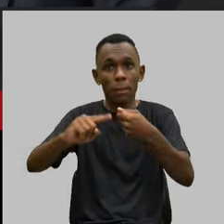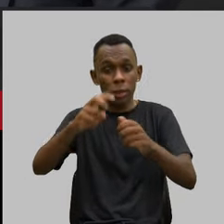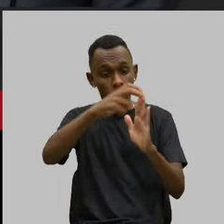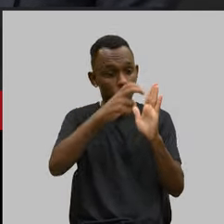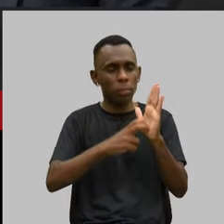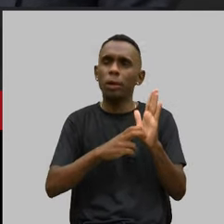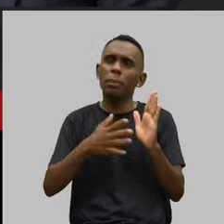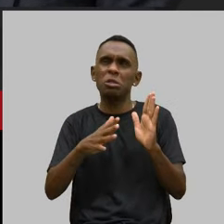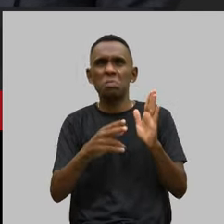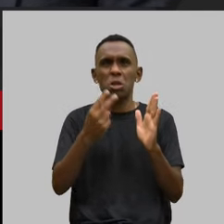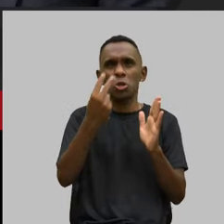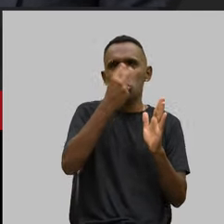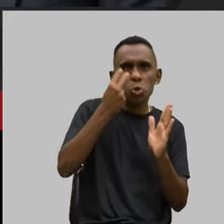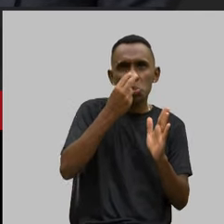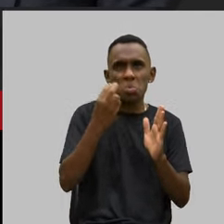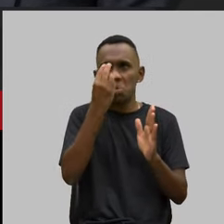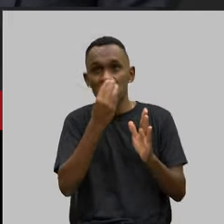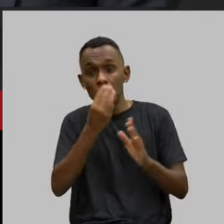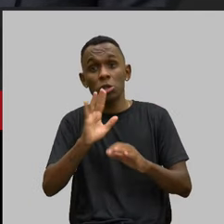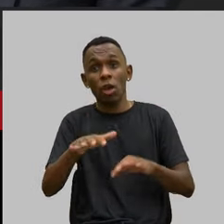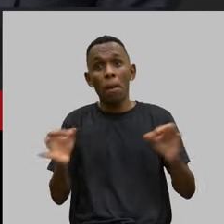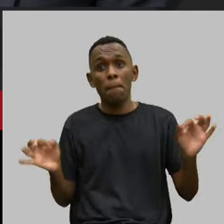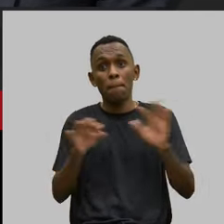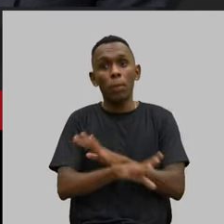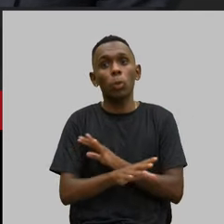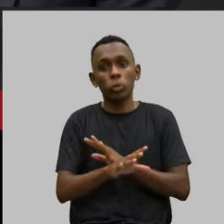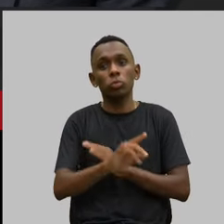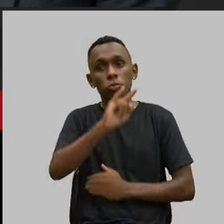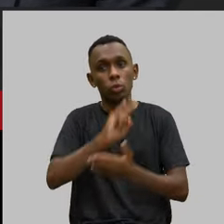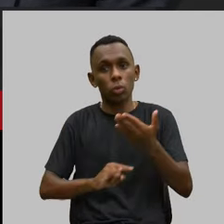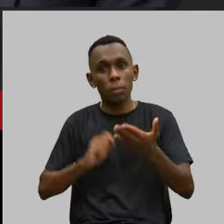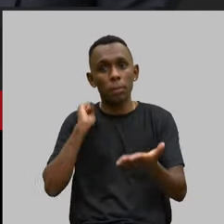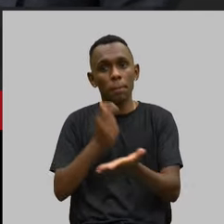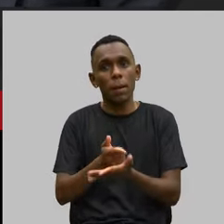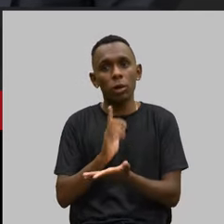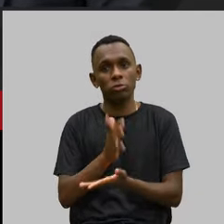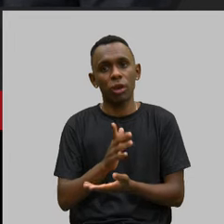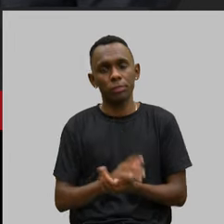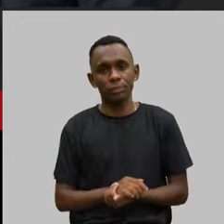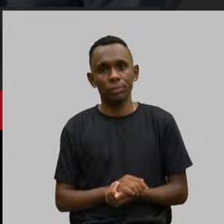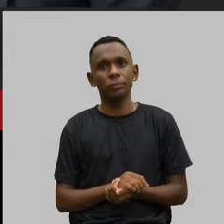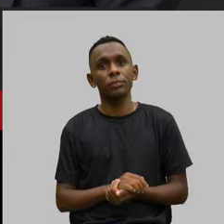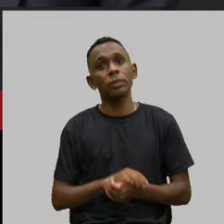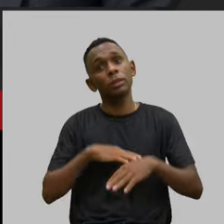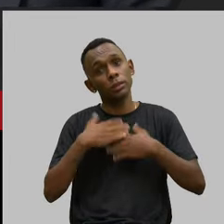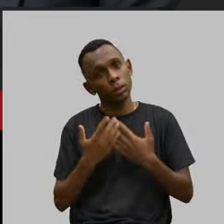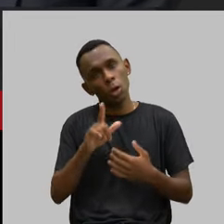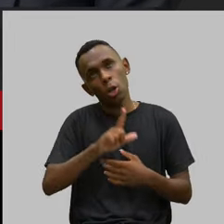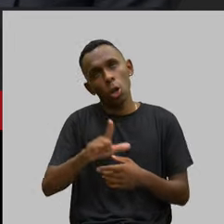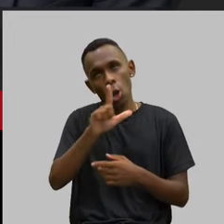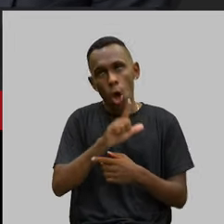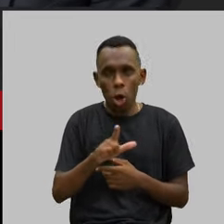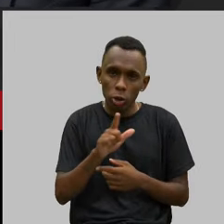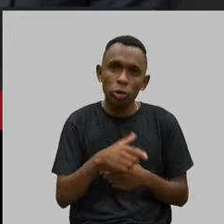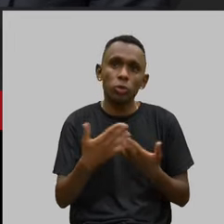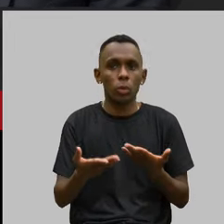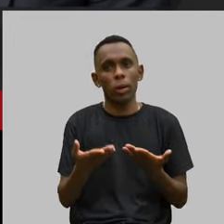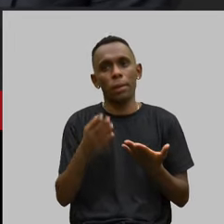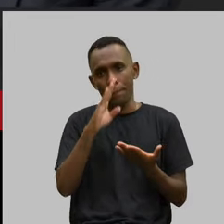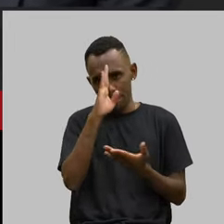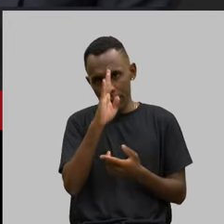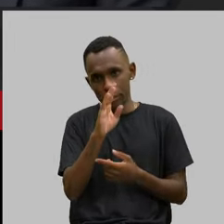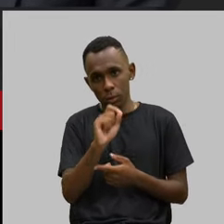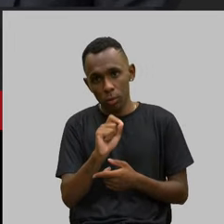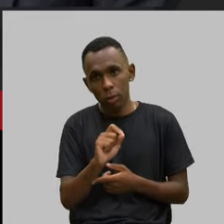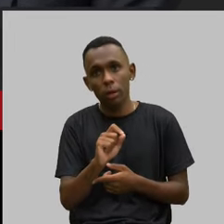em 2 3 horas ele já está com itcd pago né evidentemente Aqui estamos tratando do do principal eh